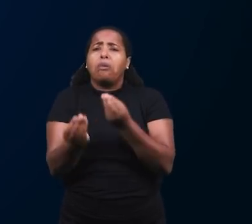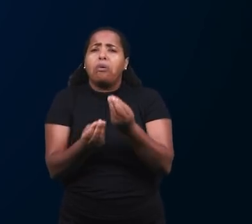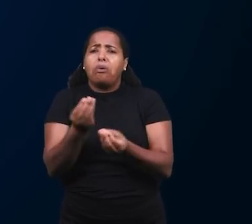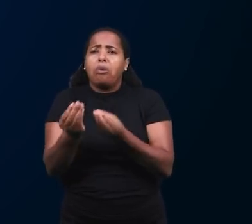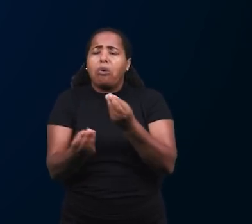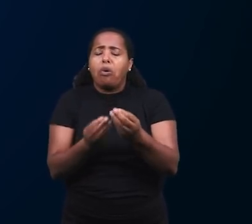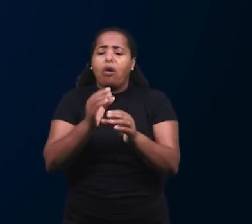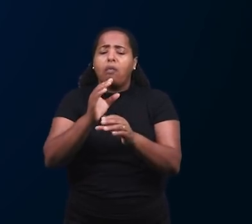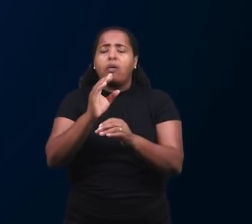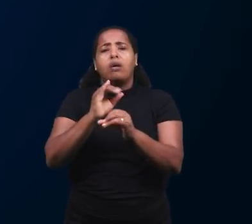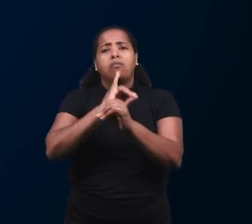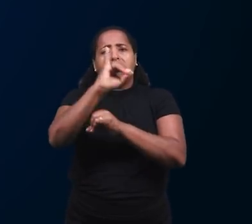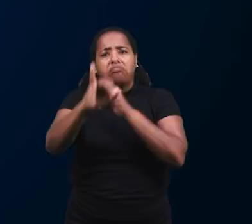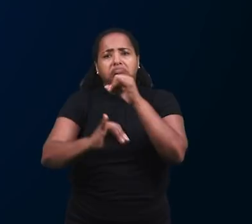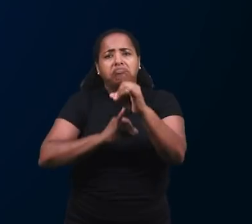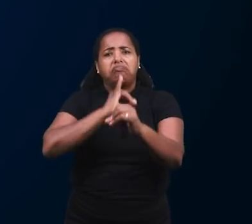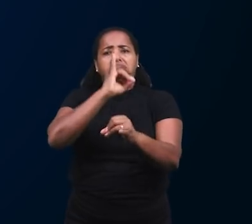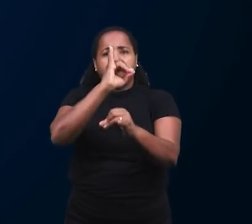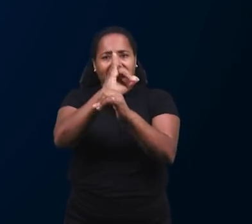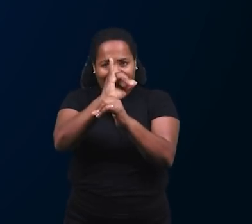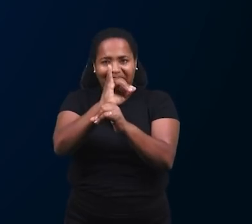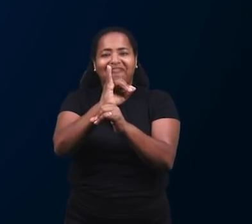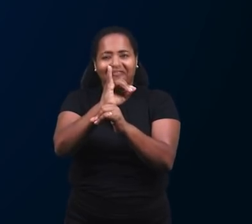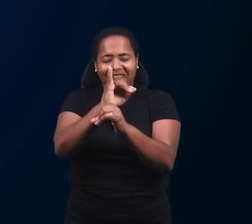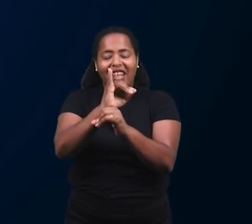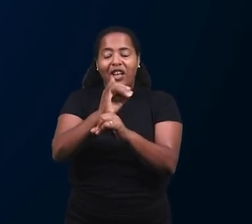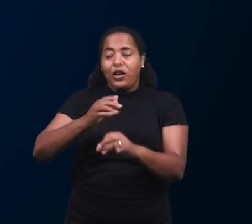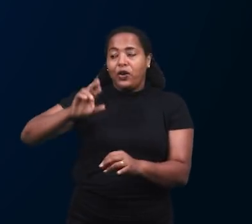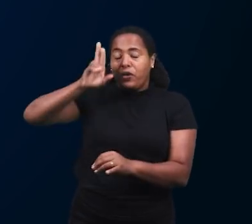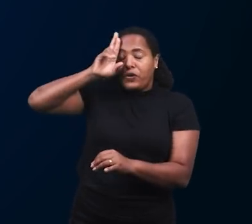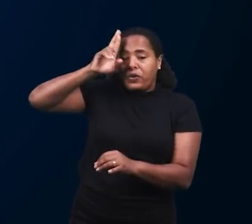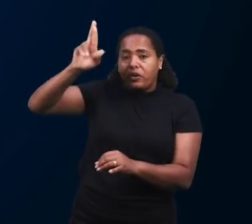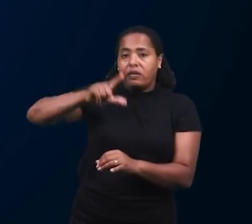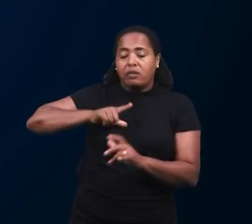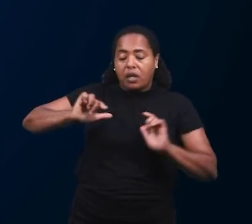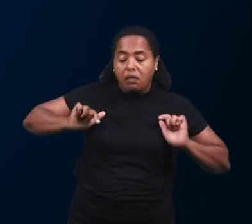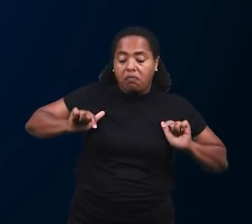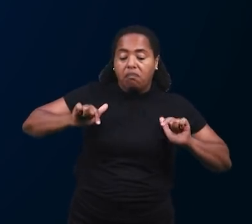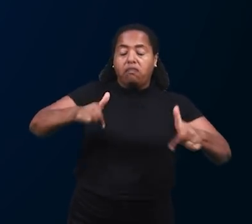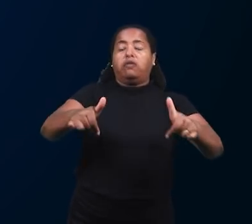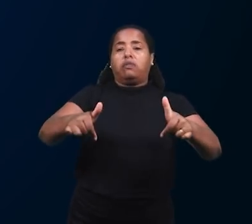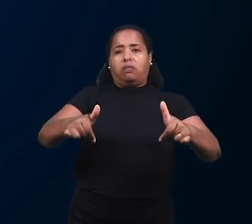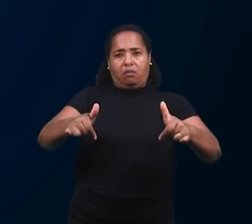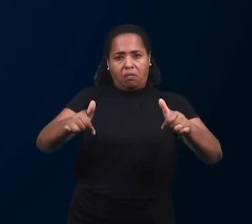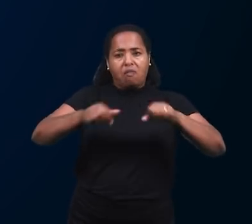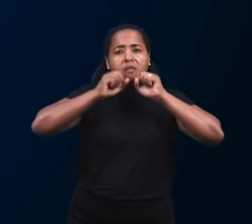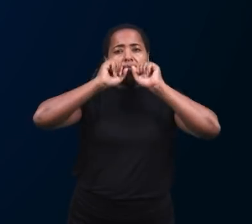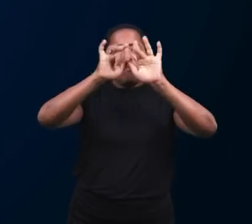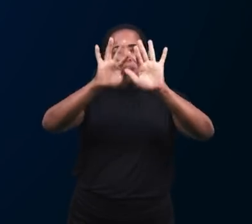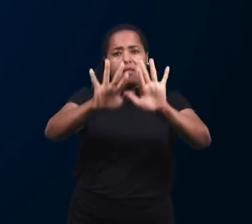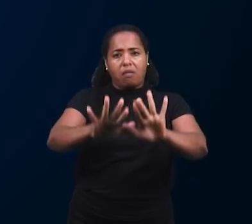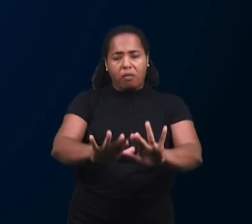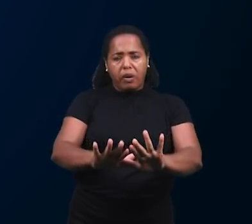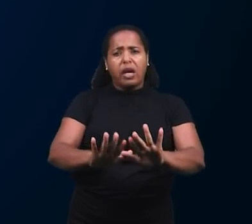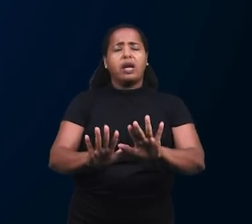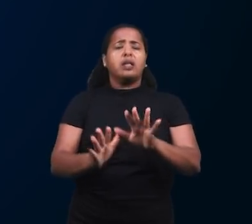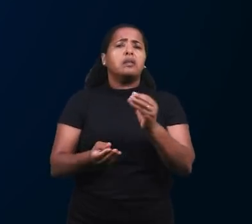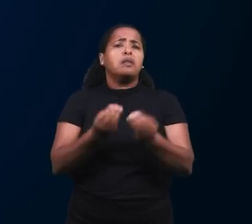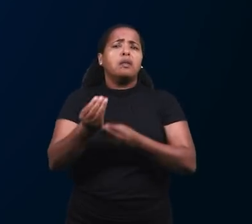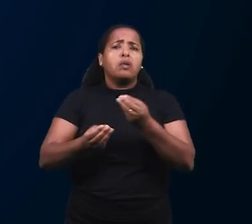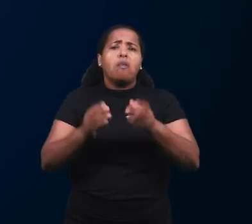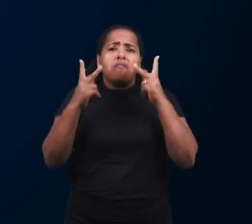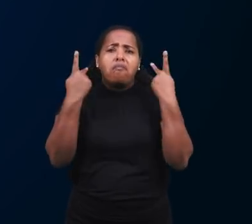sendo visitadas de forma digital, online, virtual, melhor dizendo, e o Senhor tem